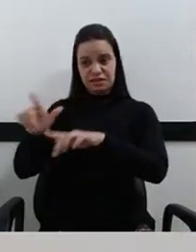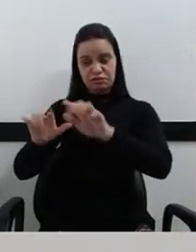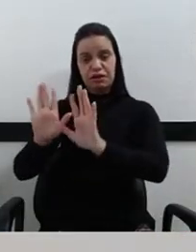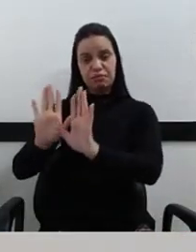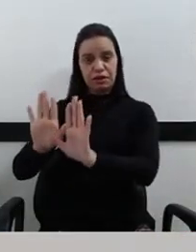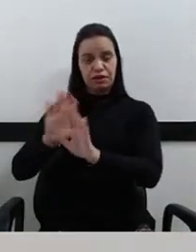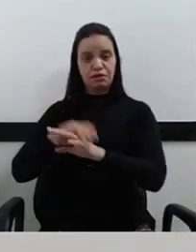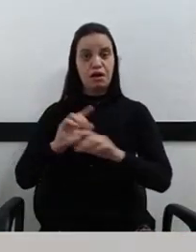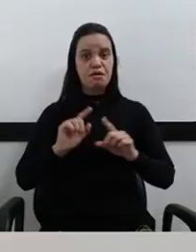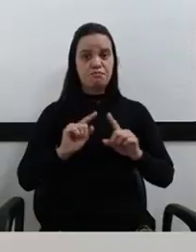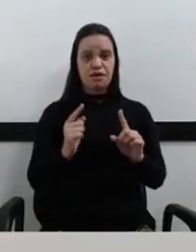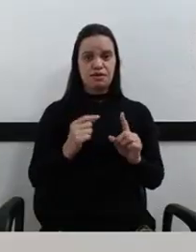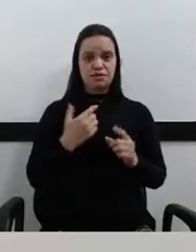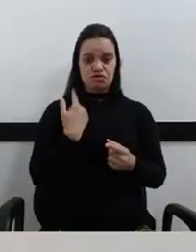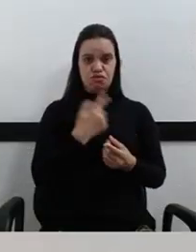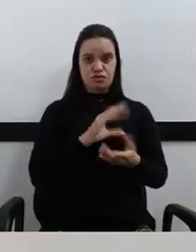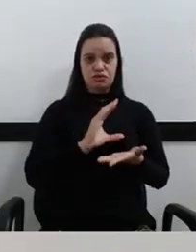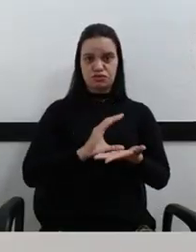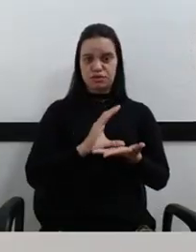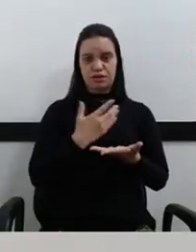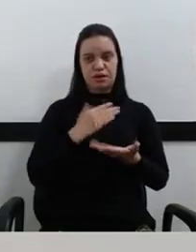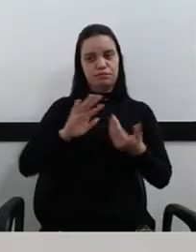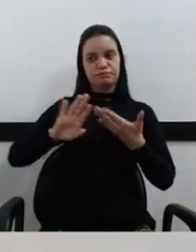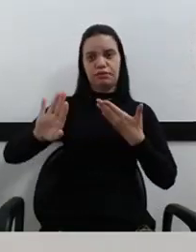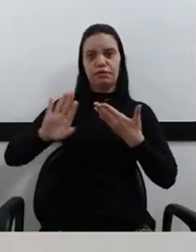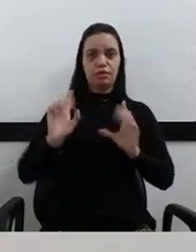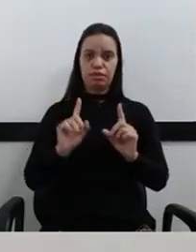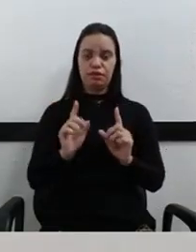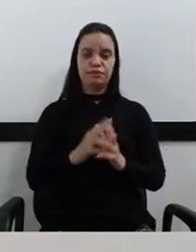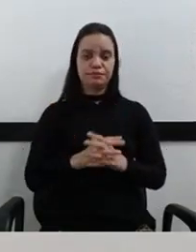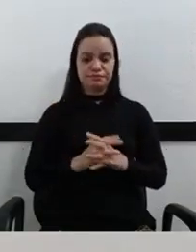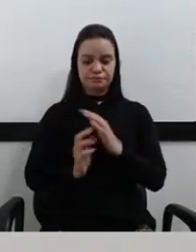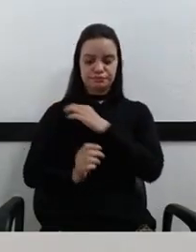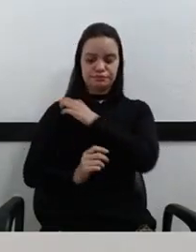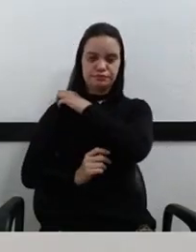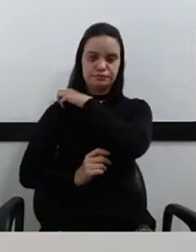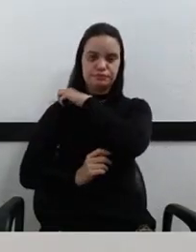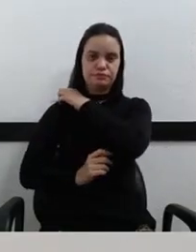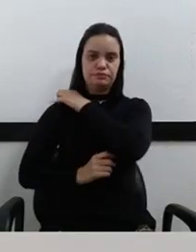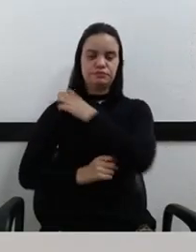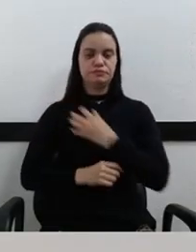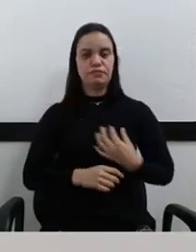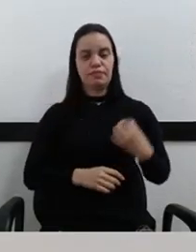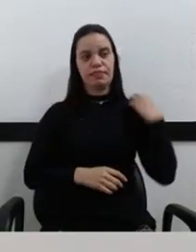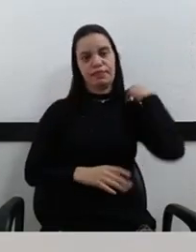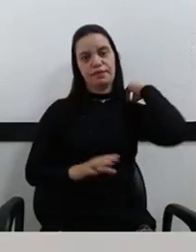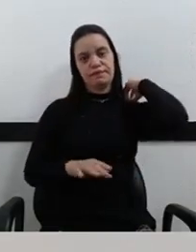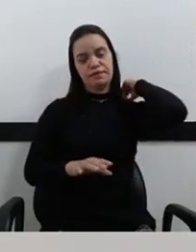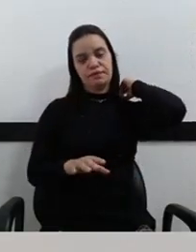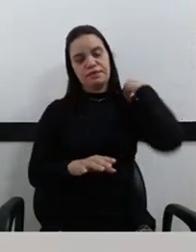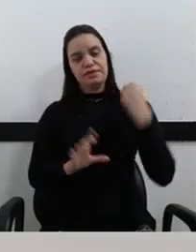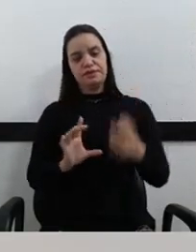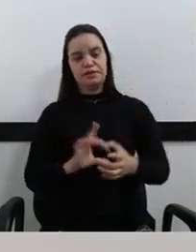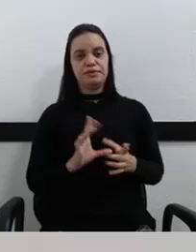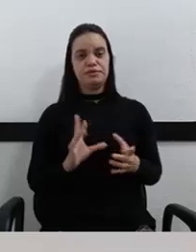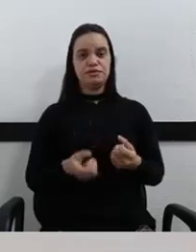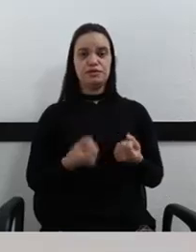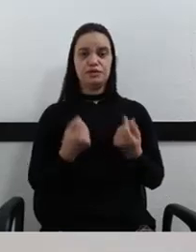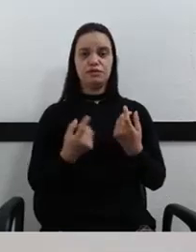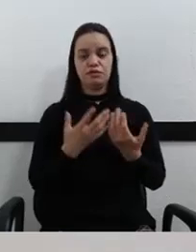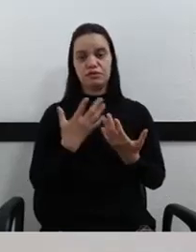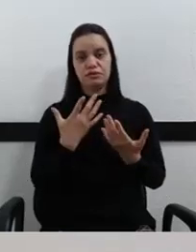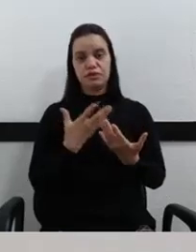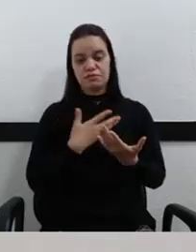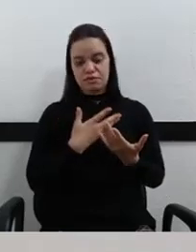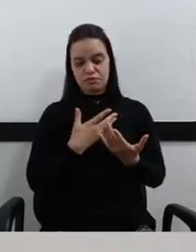nós, como os conselheiros, não temos essa parte. Neste sentido, e somente nesse sentido, talvez permitir que os colegas que tenham mais uma